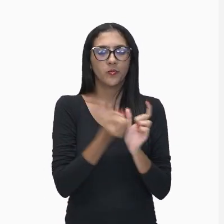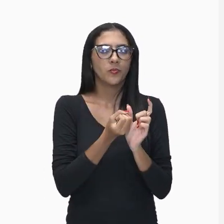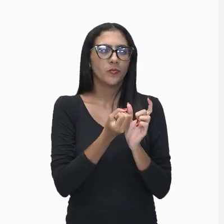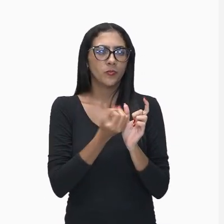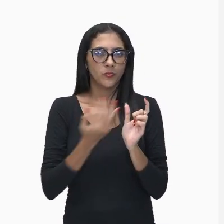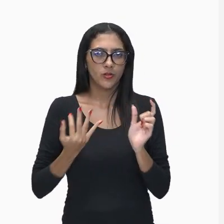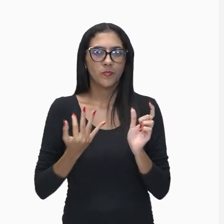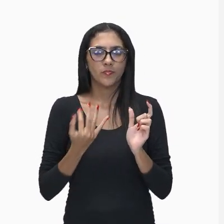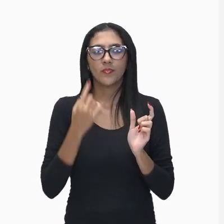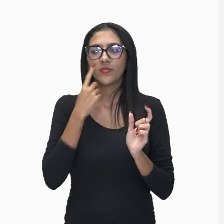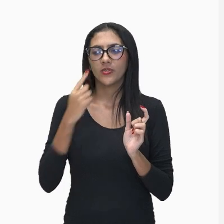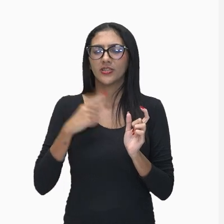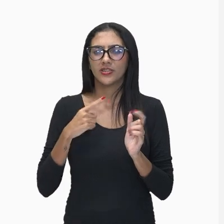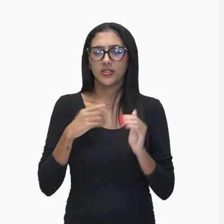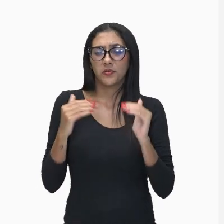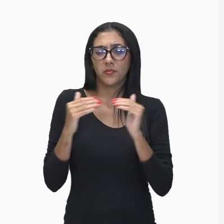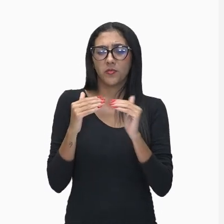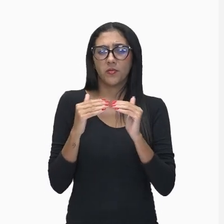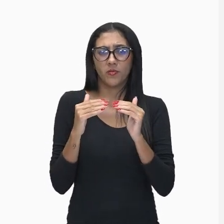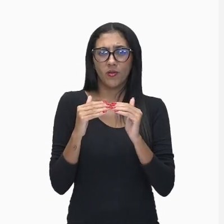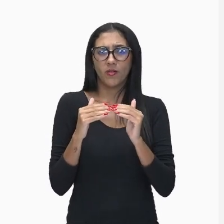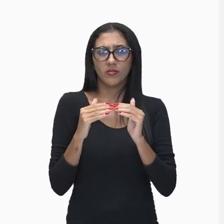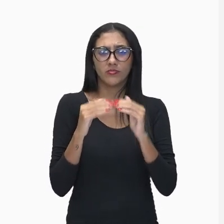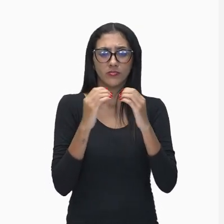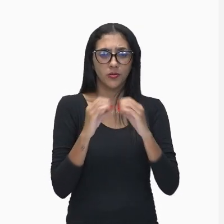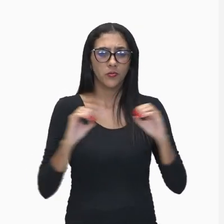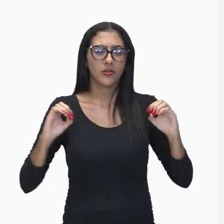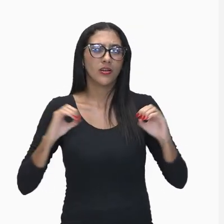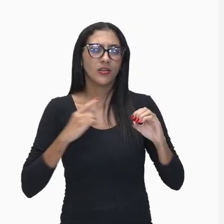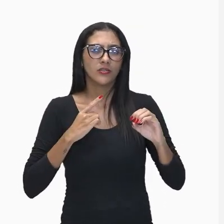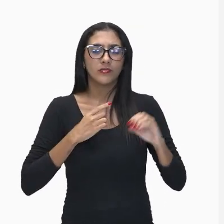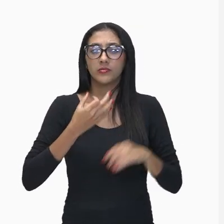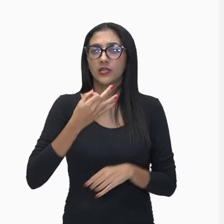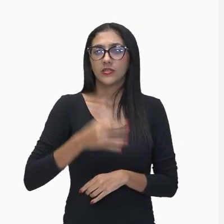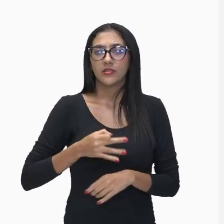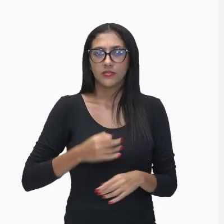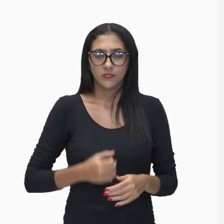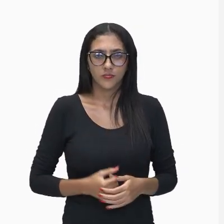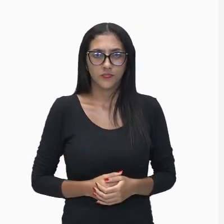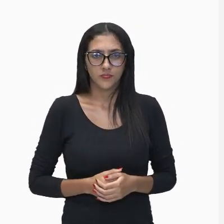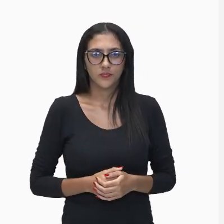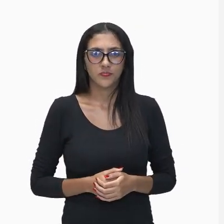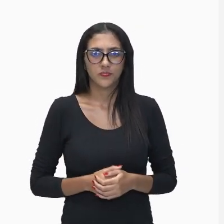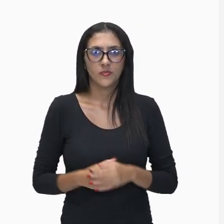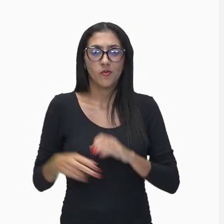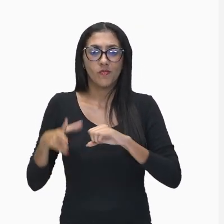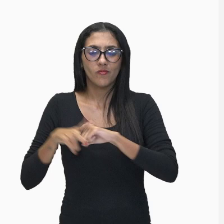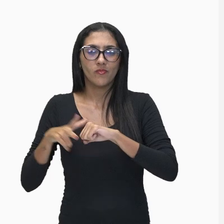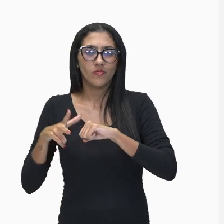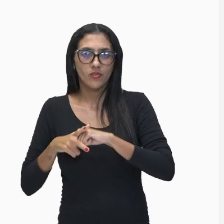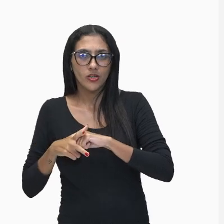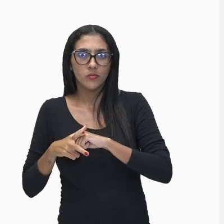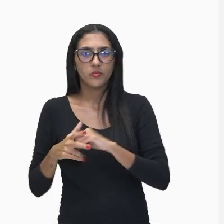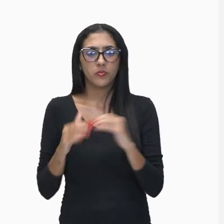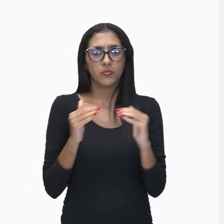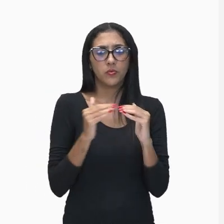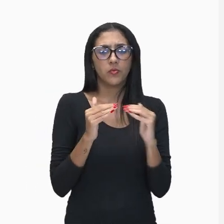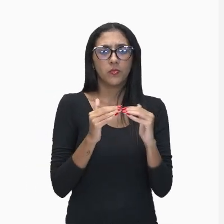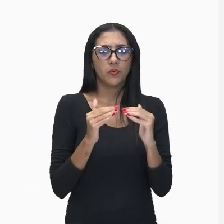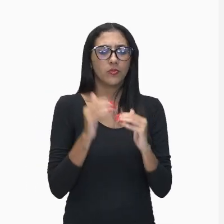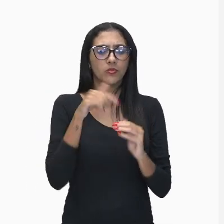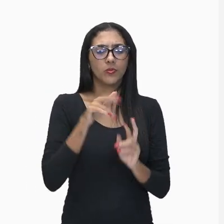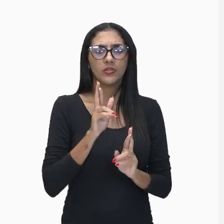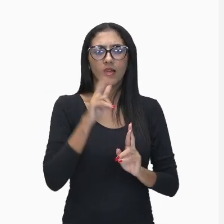uma harmonia na frase, na oração, porque o sujeito, aí o verbo está concordando com o sujeito da